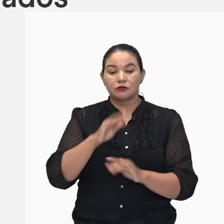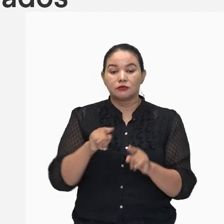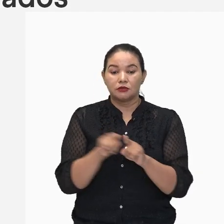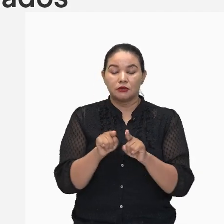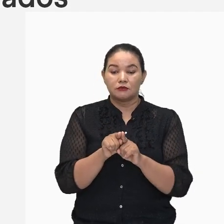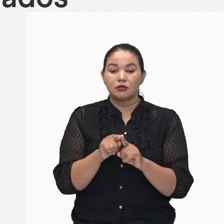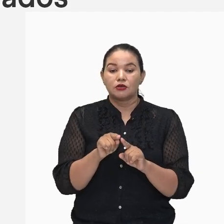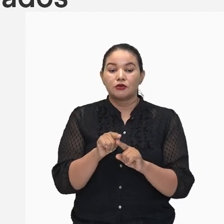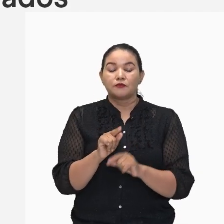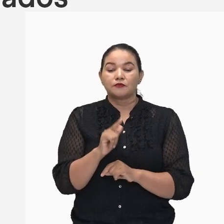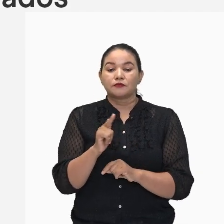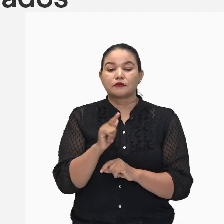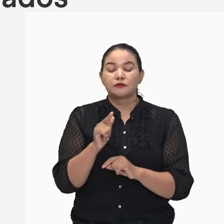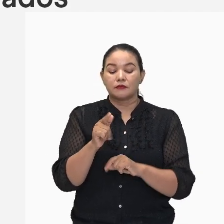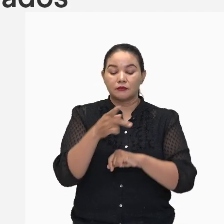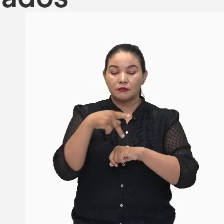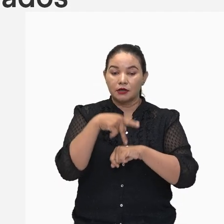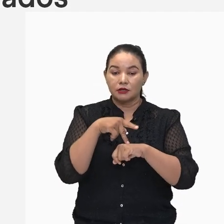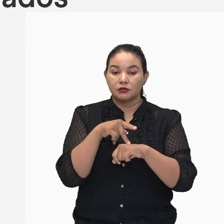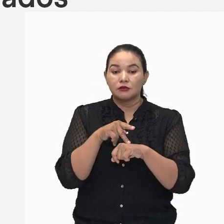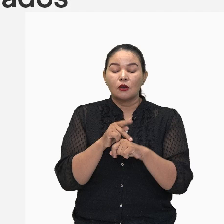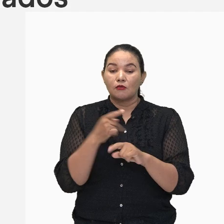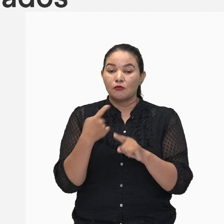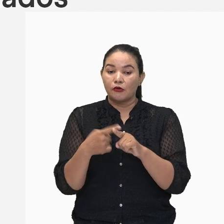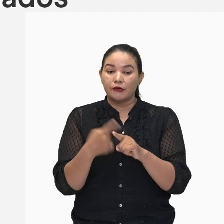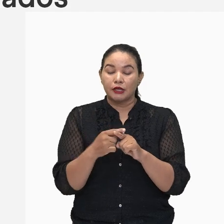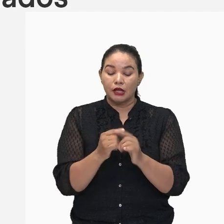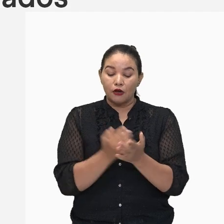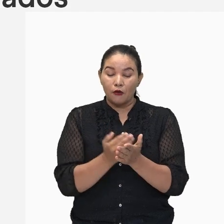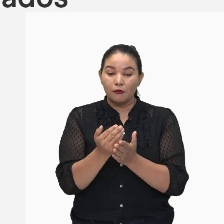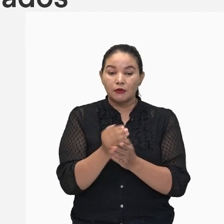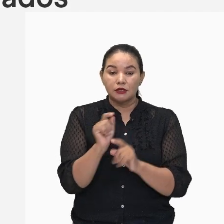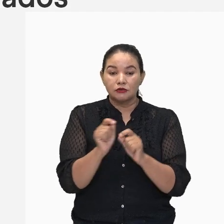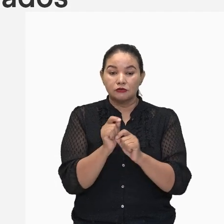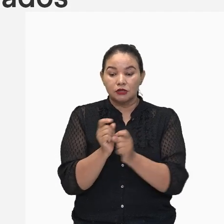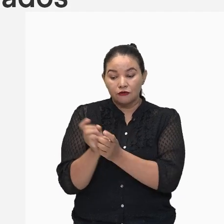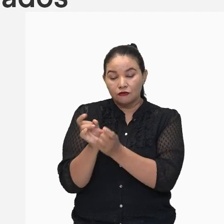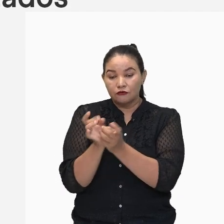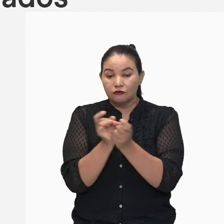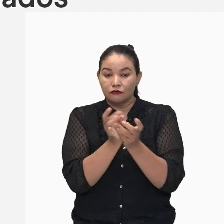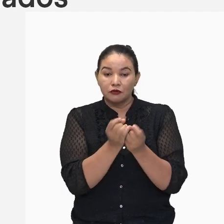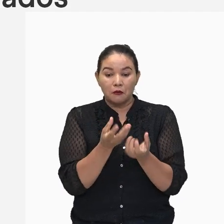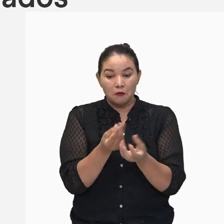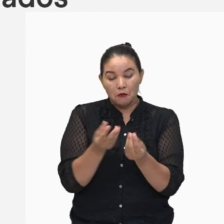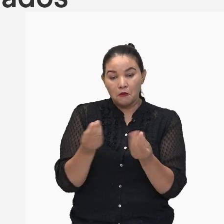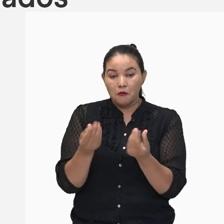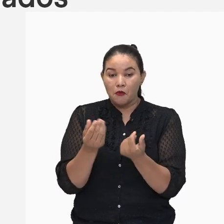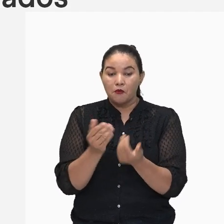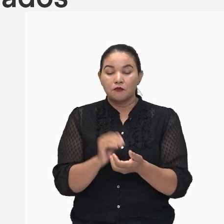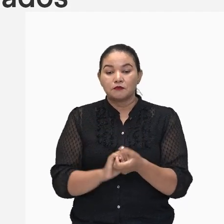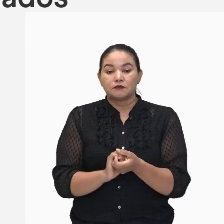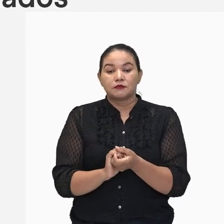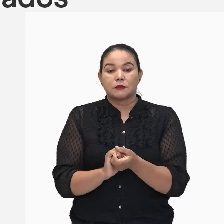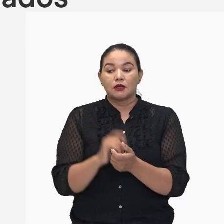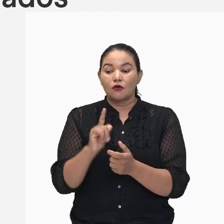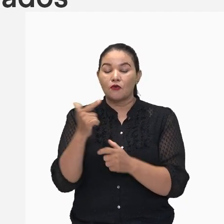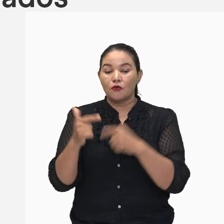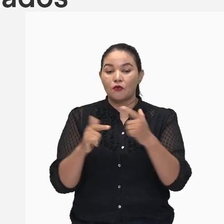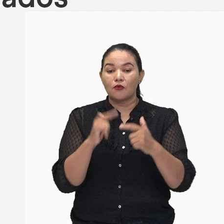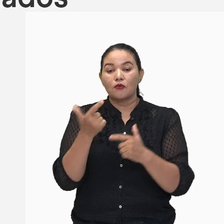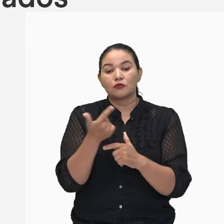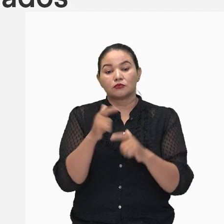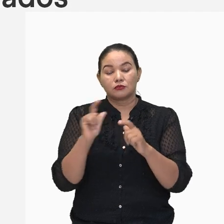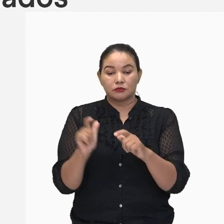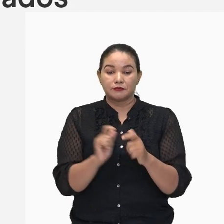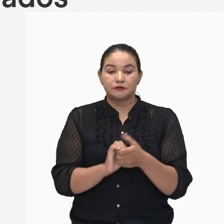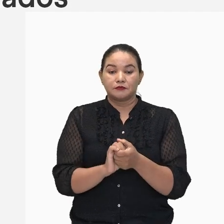Nesses países, quando eles começam também a vender muitos seus produtos para outros lugares. Mão de